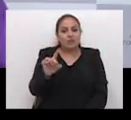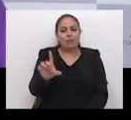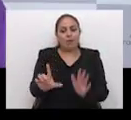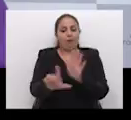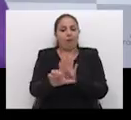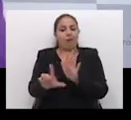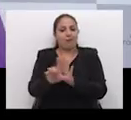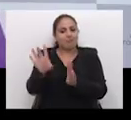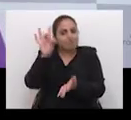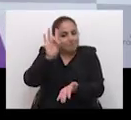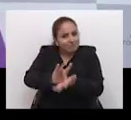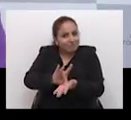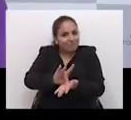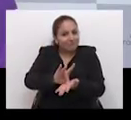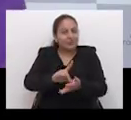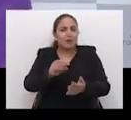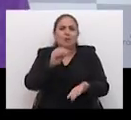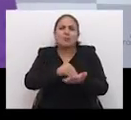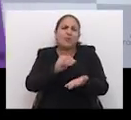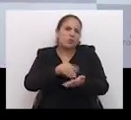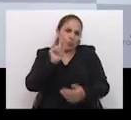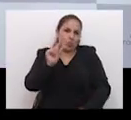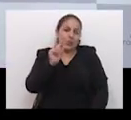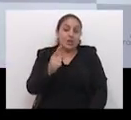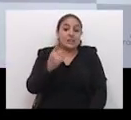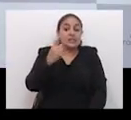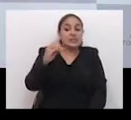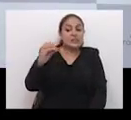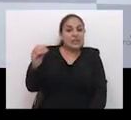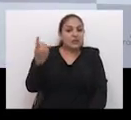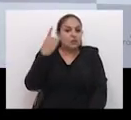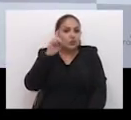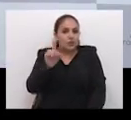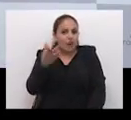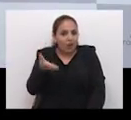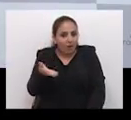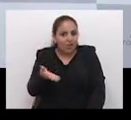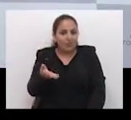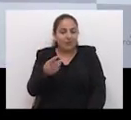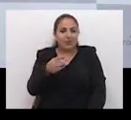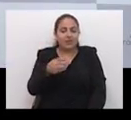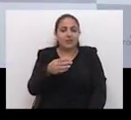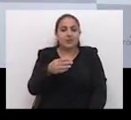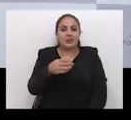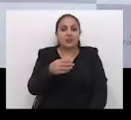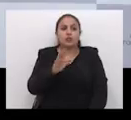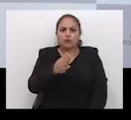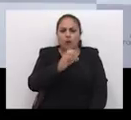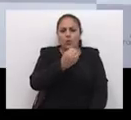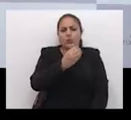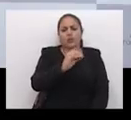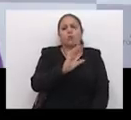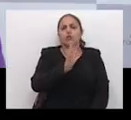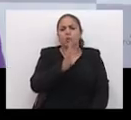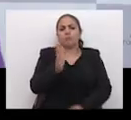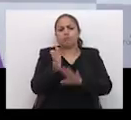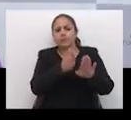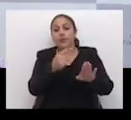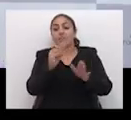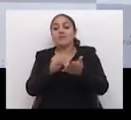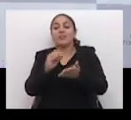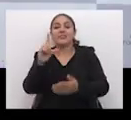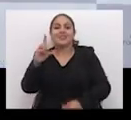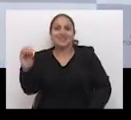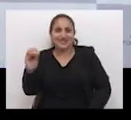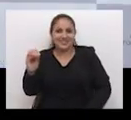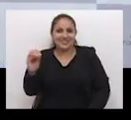lei entrar a vigor. Então, falta um pouquinho mais de 100 dias agora, já passou quase 80 dias. E